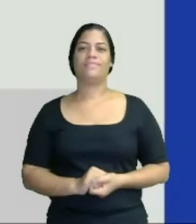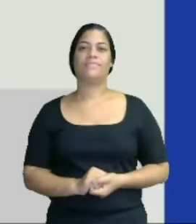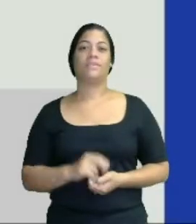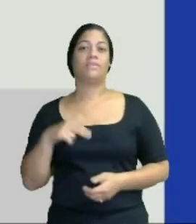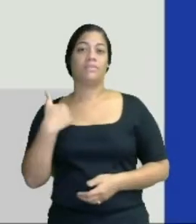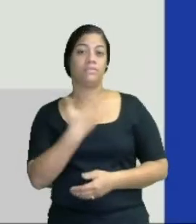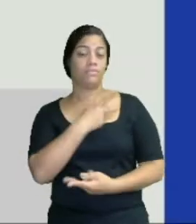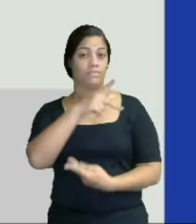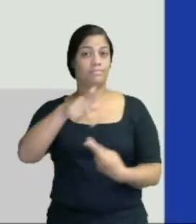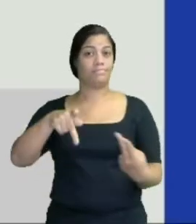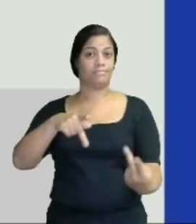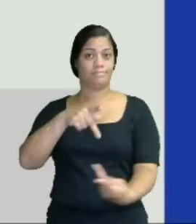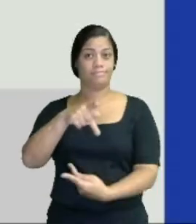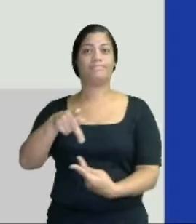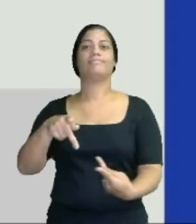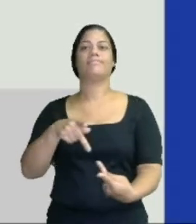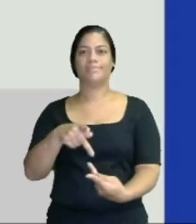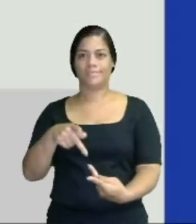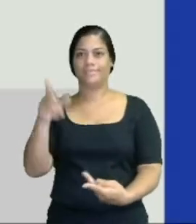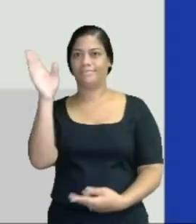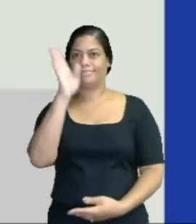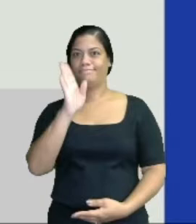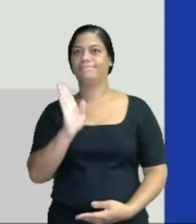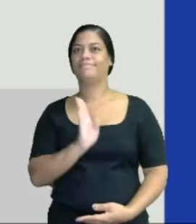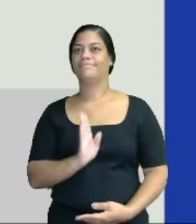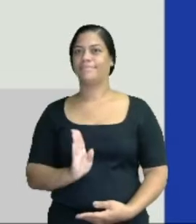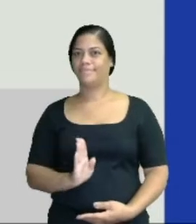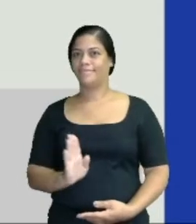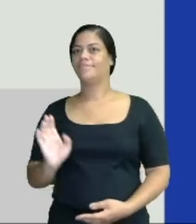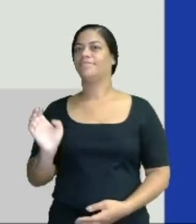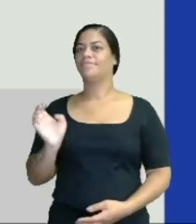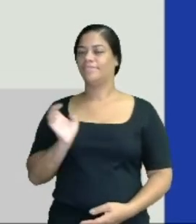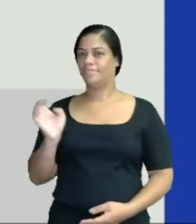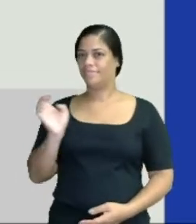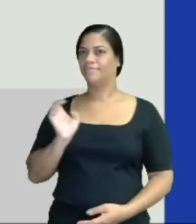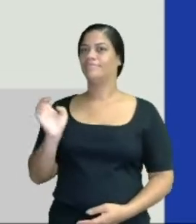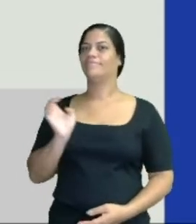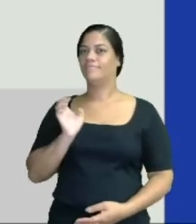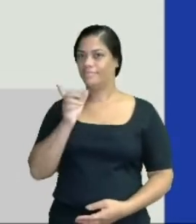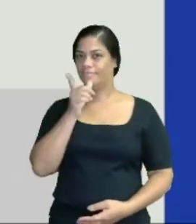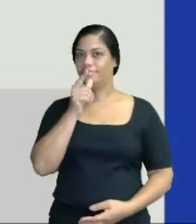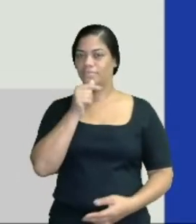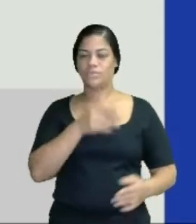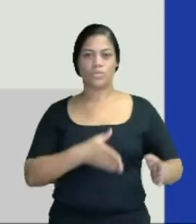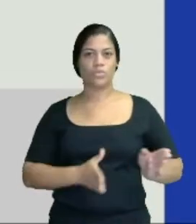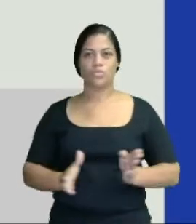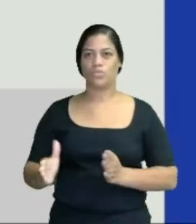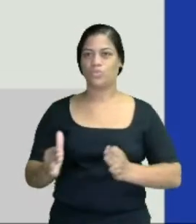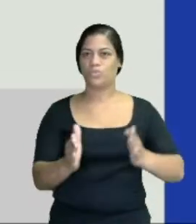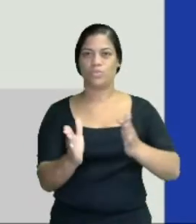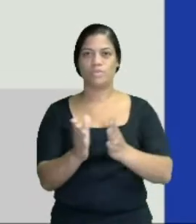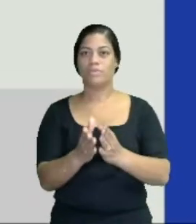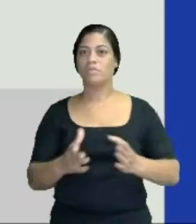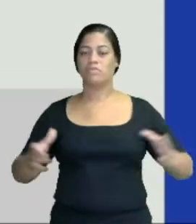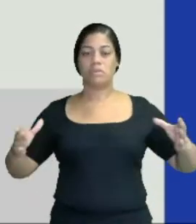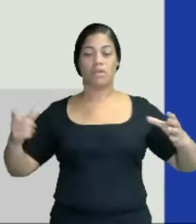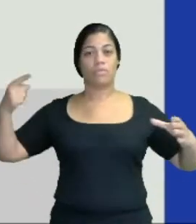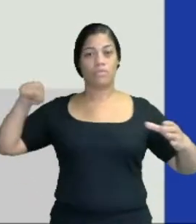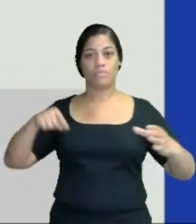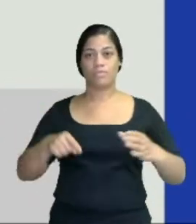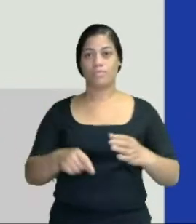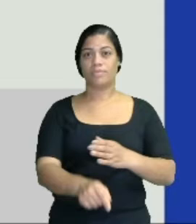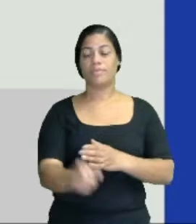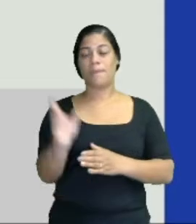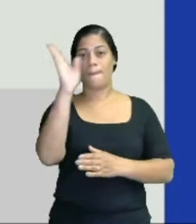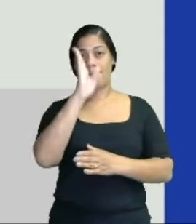O nosso país tem uma grande riqueza hidrográfica, com muitos rios extensos, largos e profundos. O Brasil